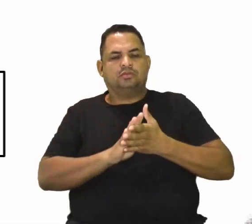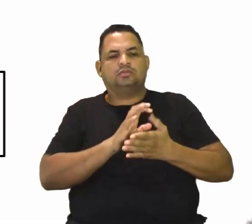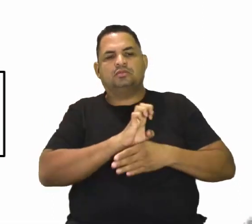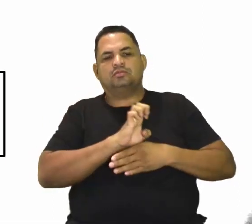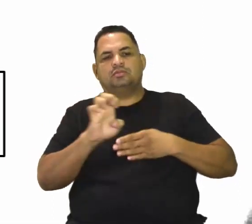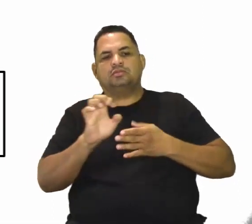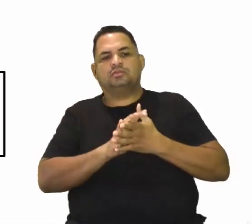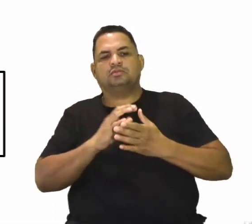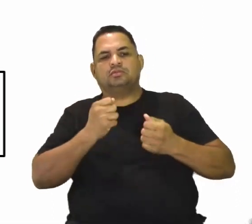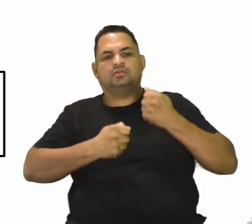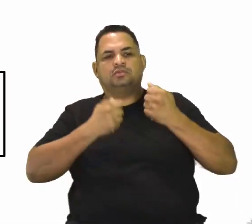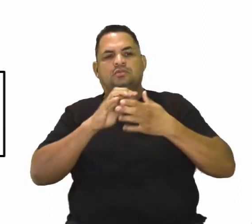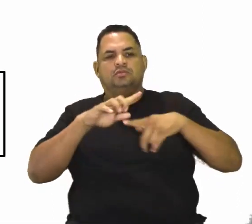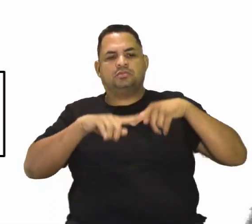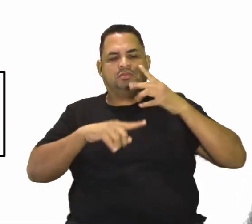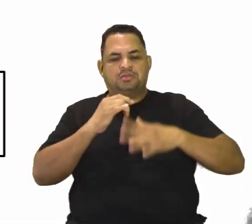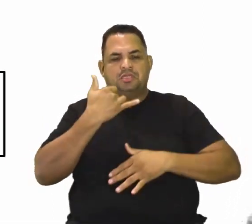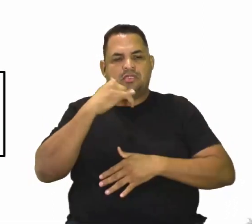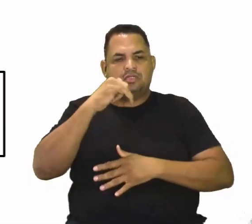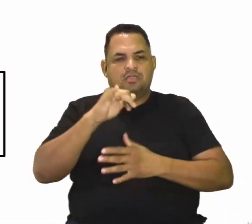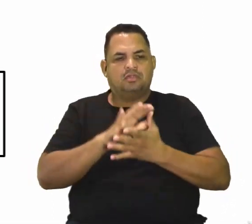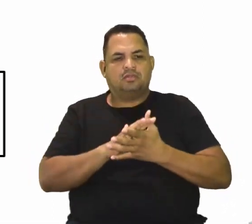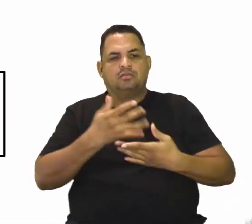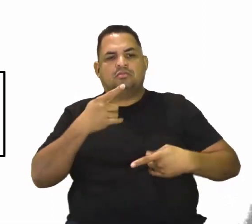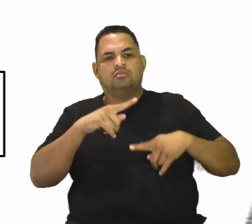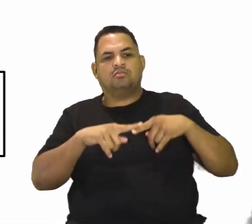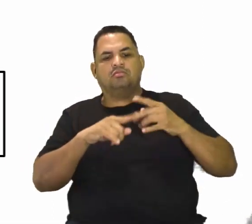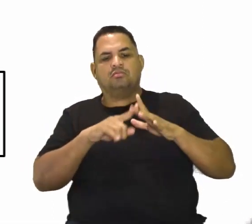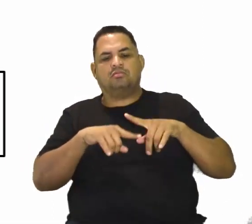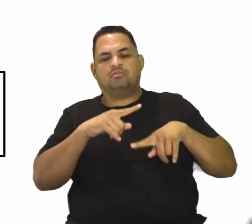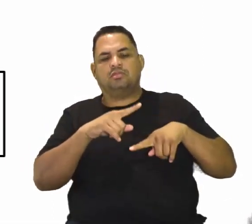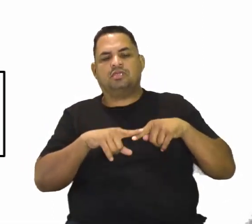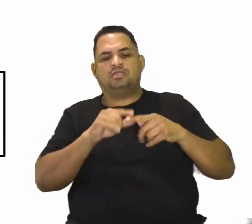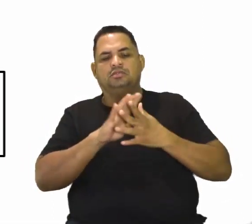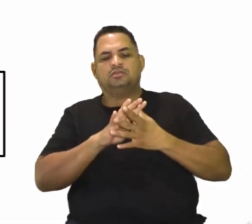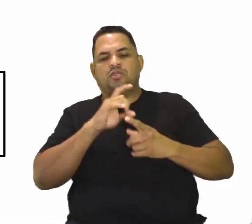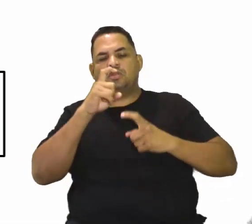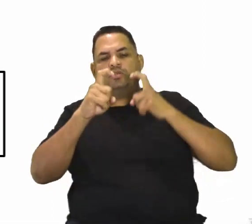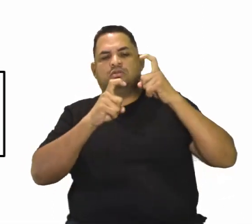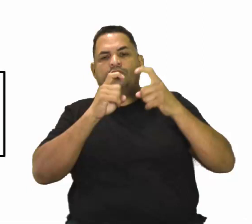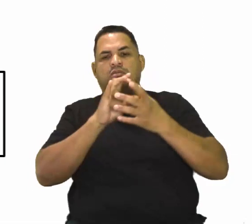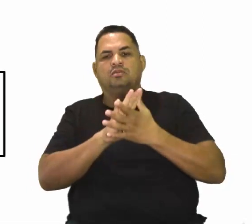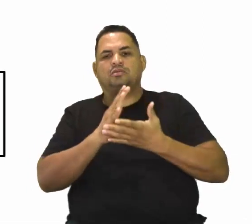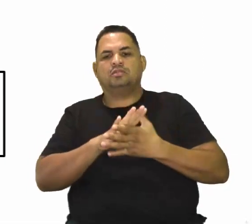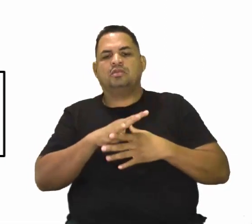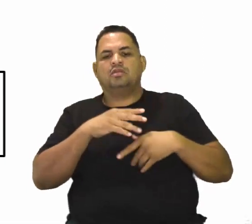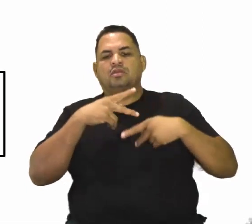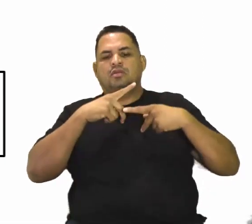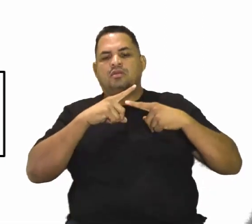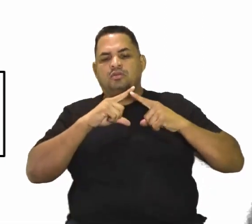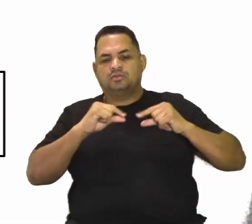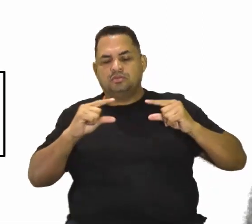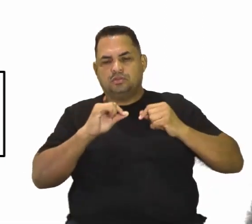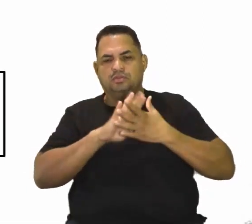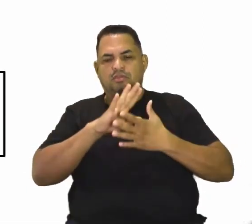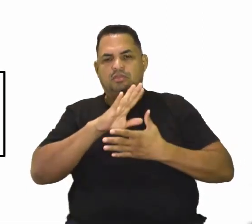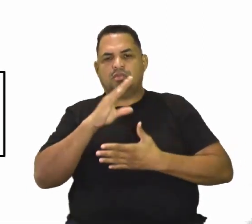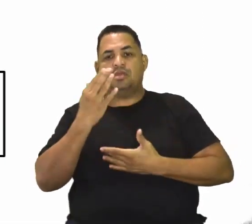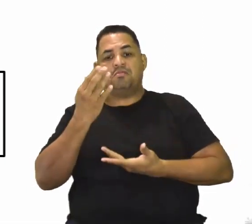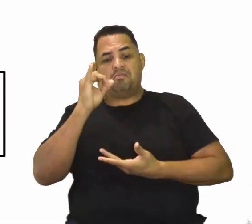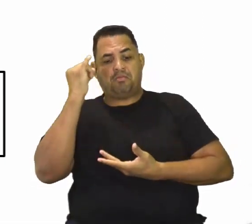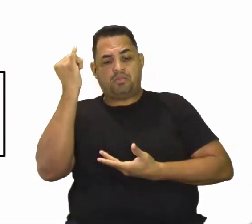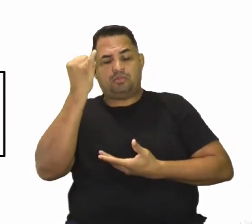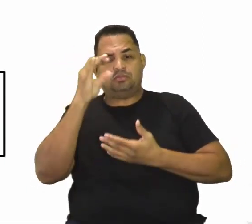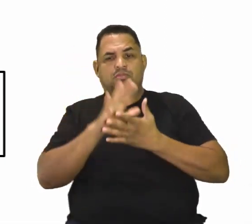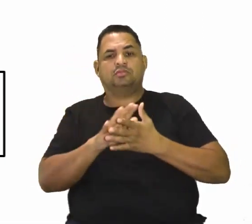veículos, equipamentos eletrônicos e artigos de informática. O Japão se destaca nisso aí, hoje a China também